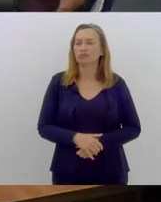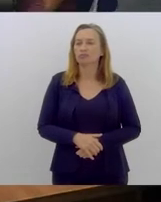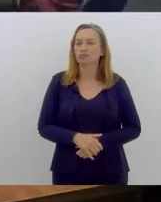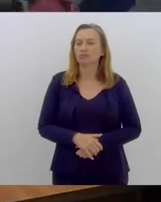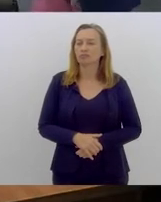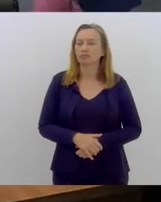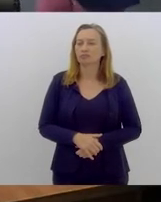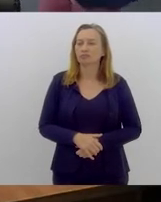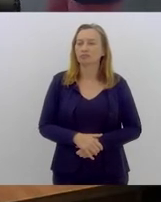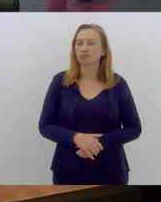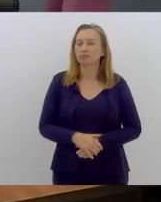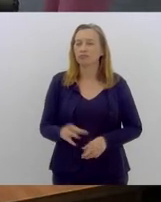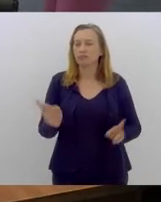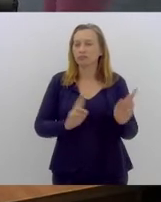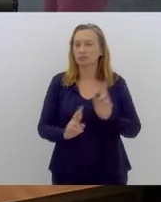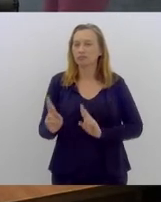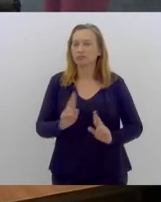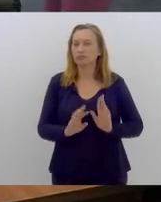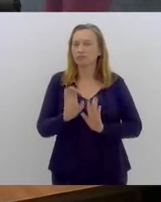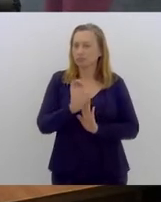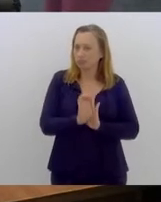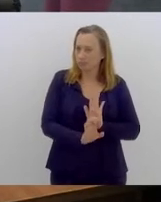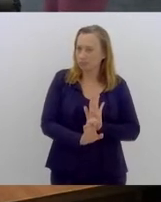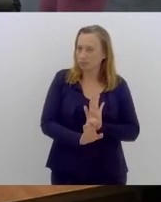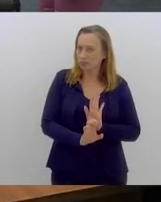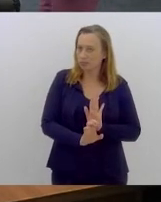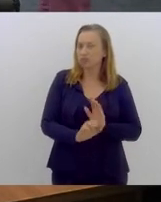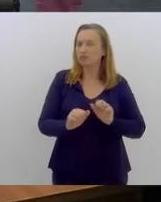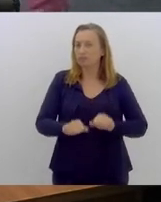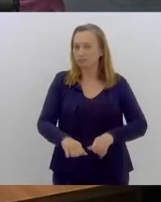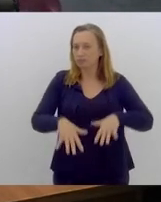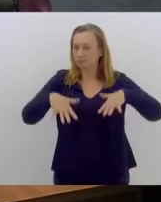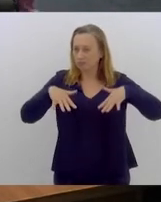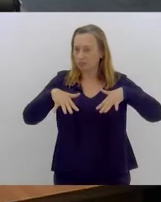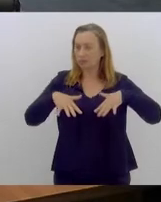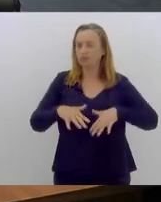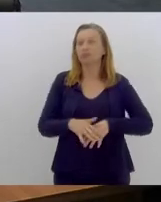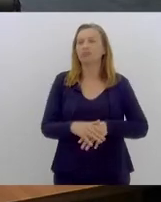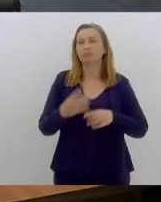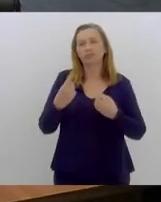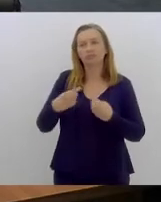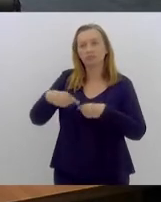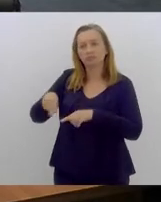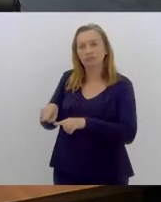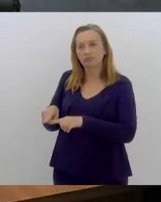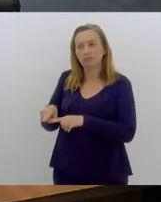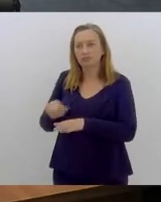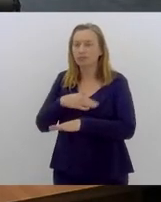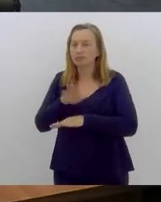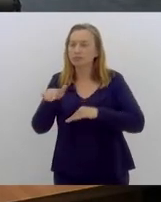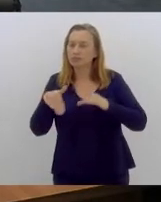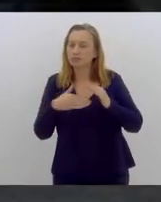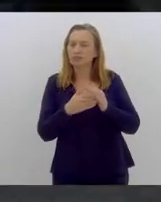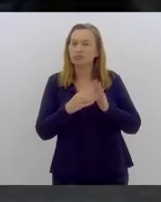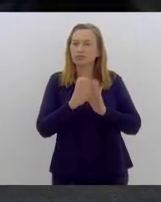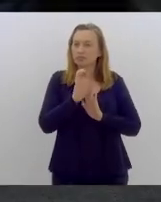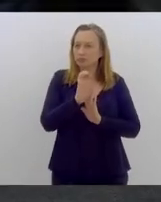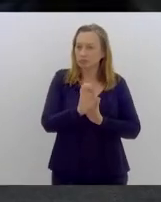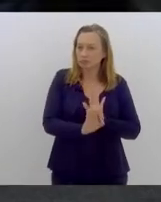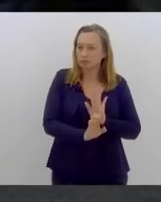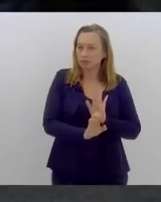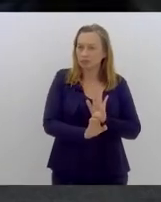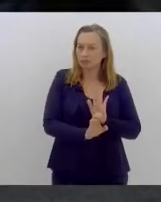parecer em relação às emendas de plenário, contrário a todas as emendas,